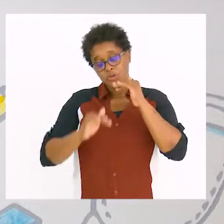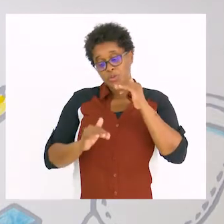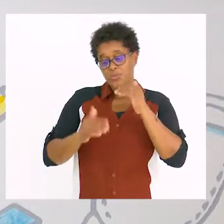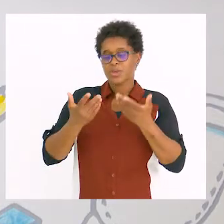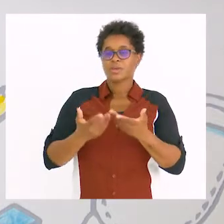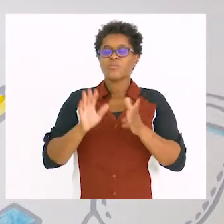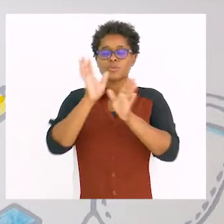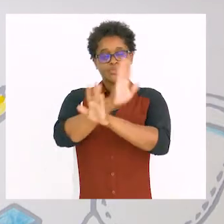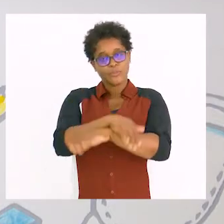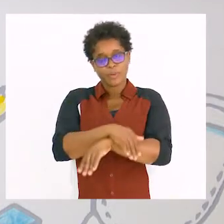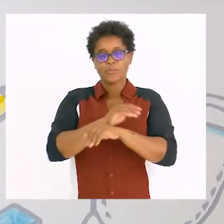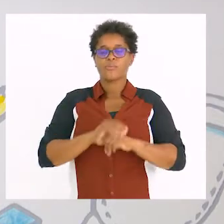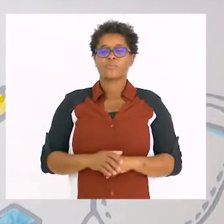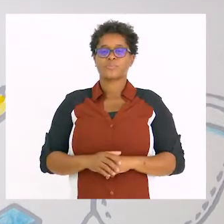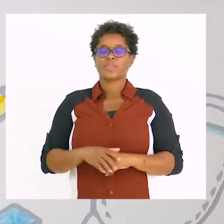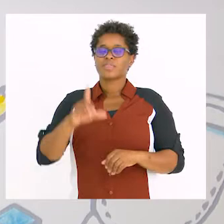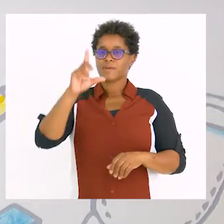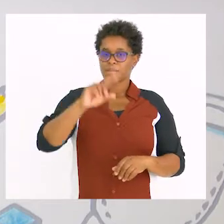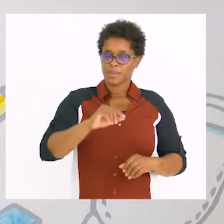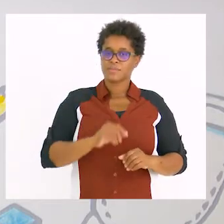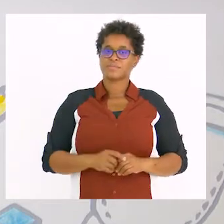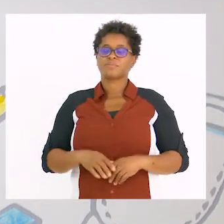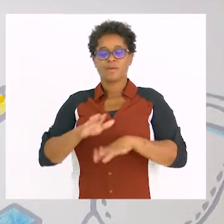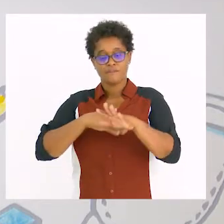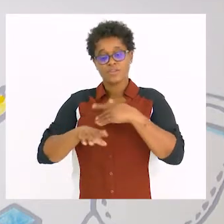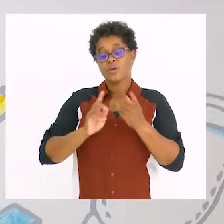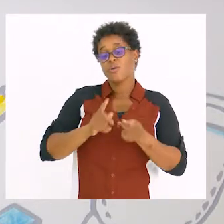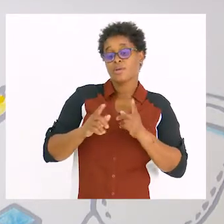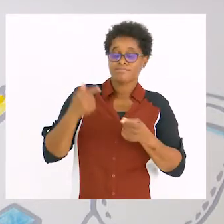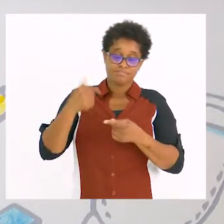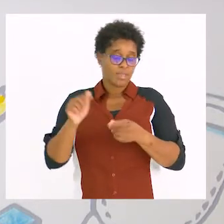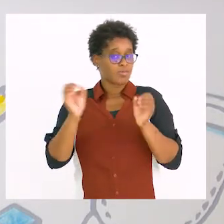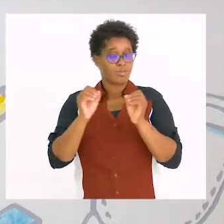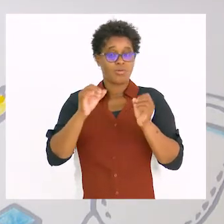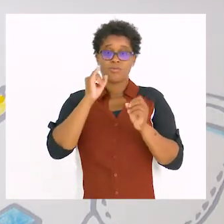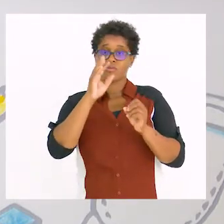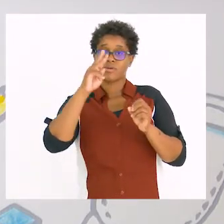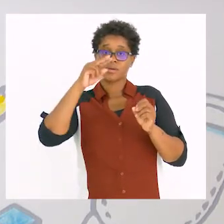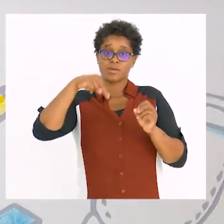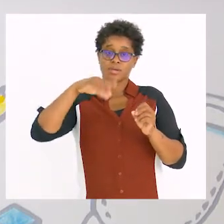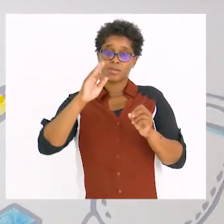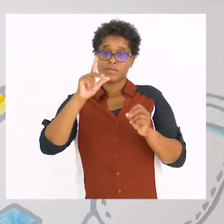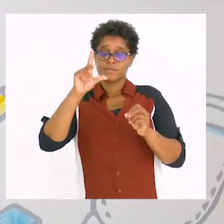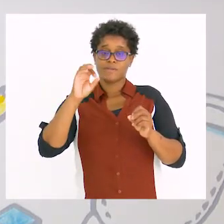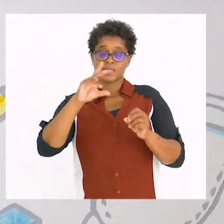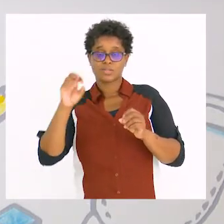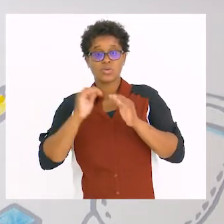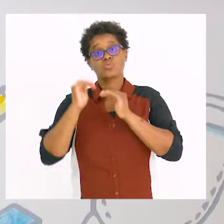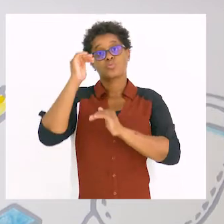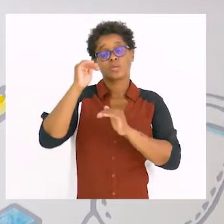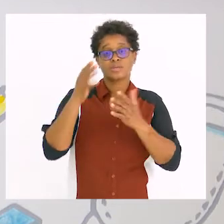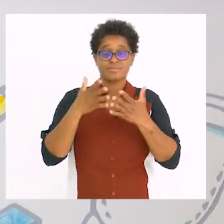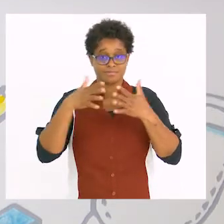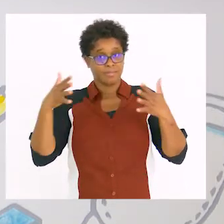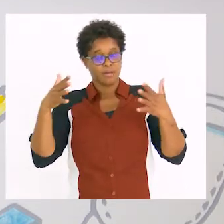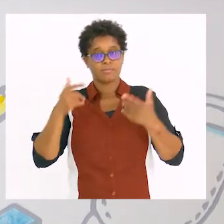diminuir o desemprego, para fazer com que não haja inflação elevada, para que